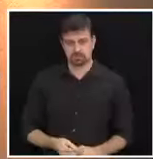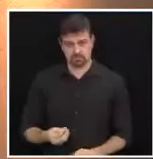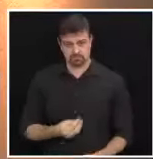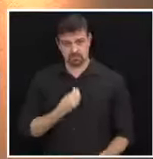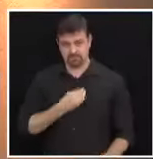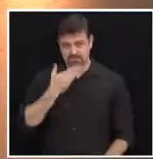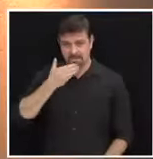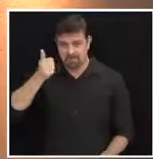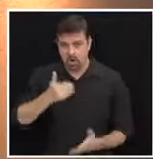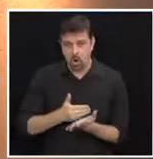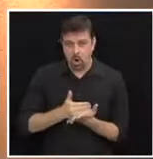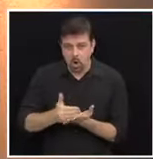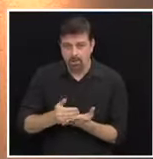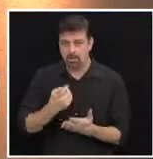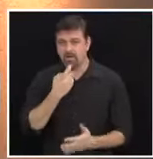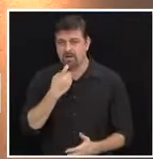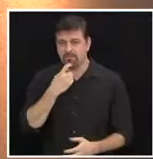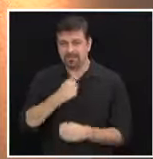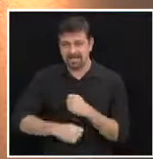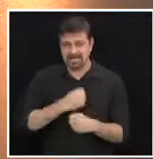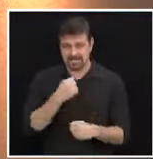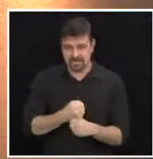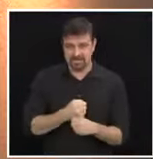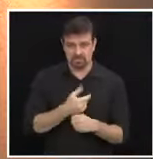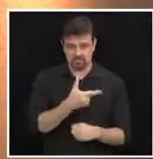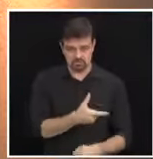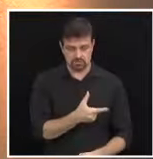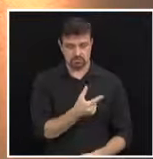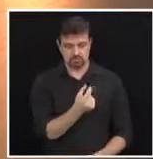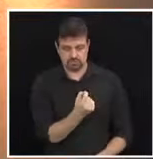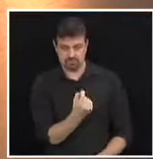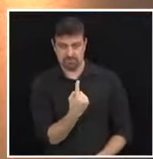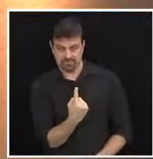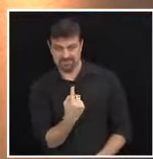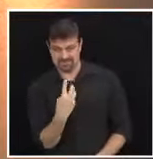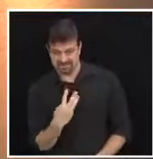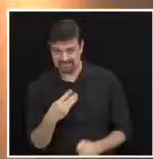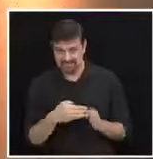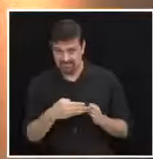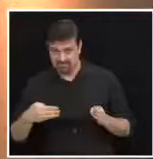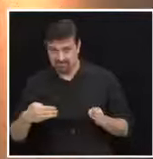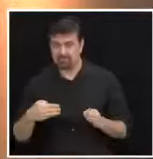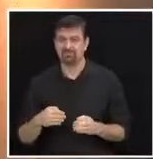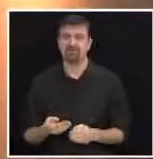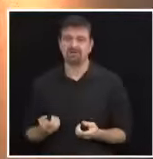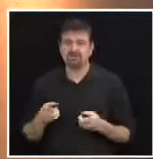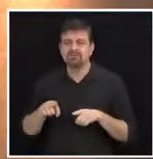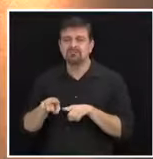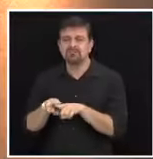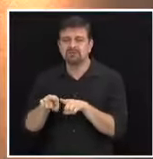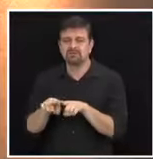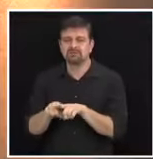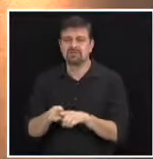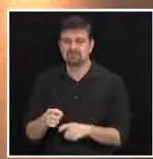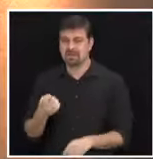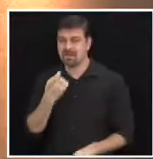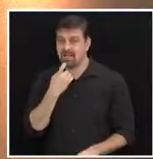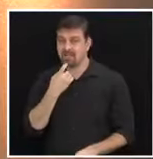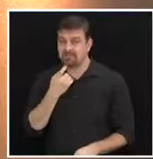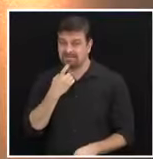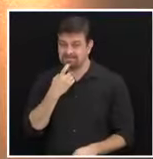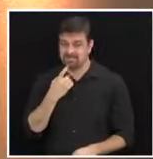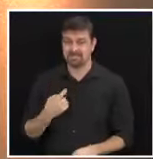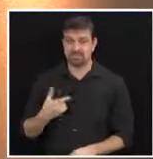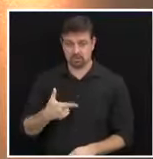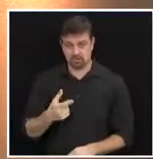que começou a ser desenvolvido em Campinas desde o final do ano de 2013. No final de 2014, a gente conseguiu uma